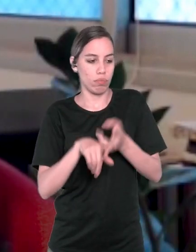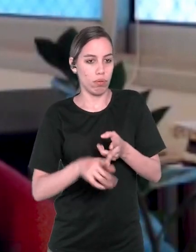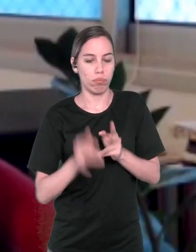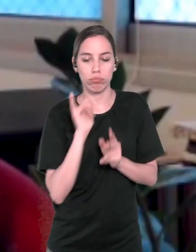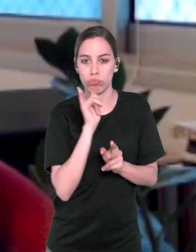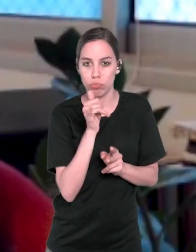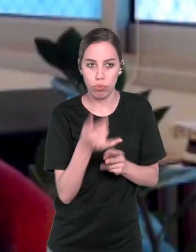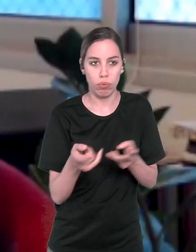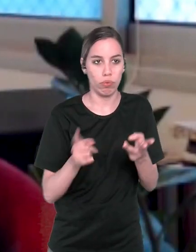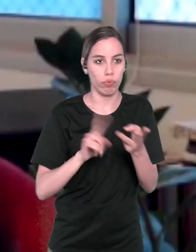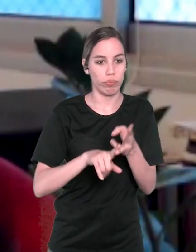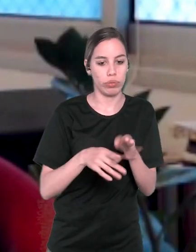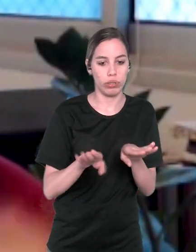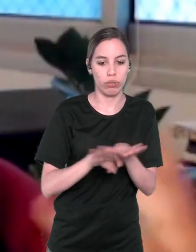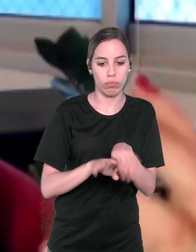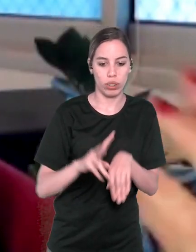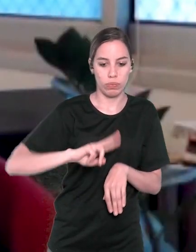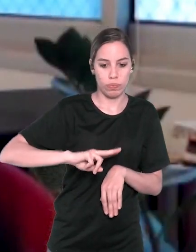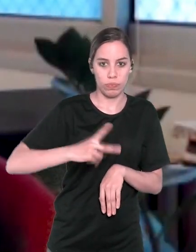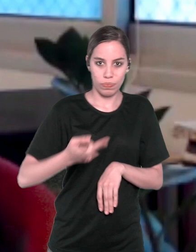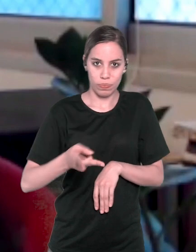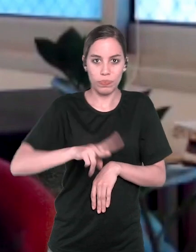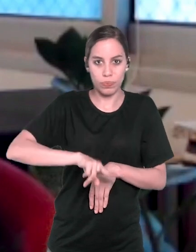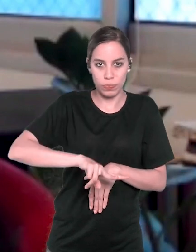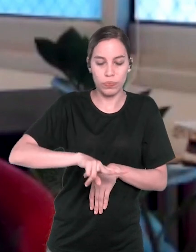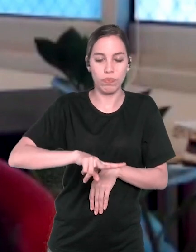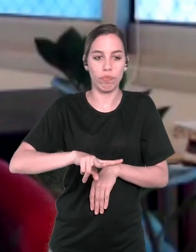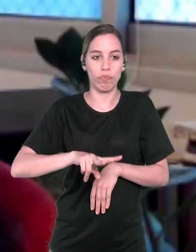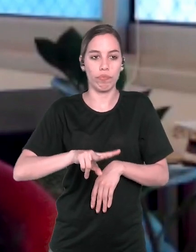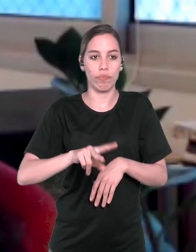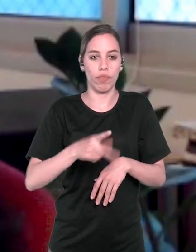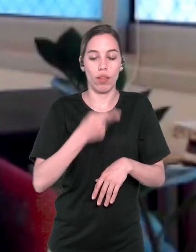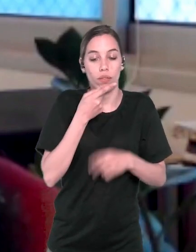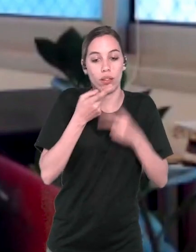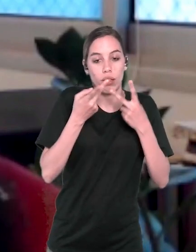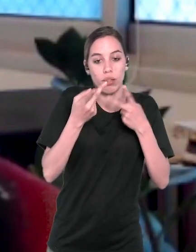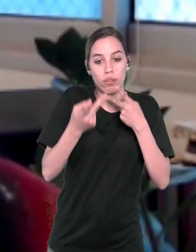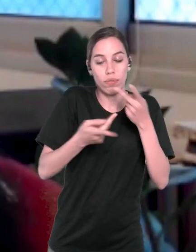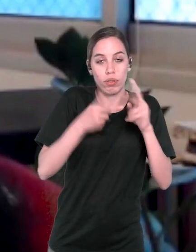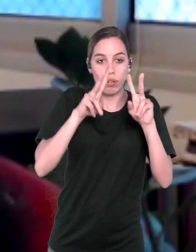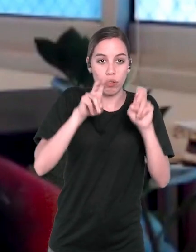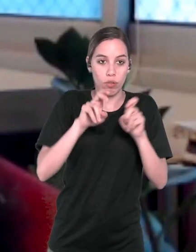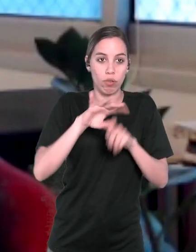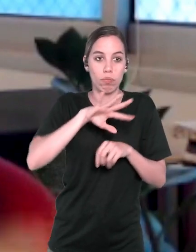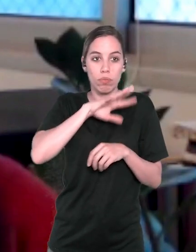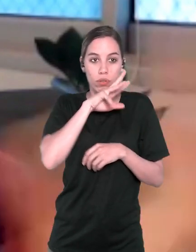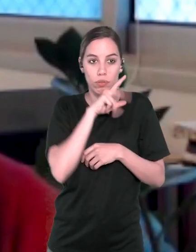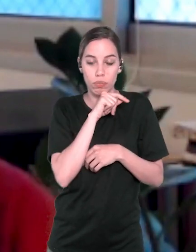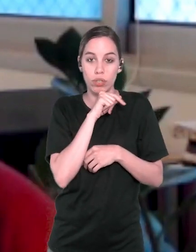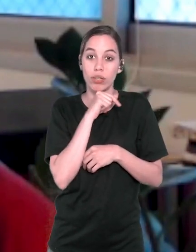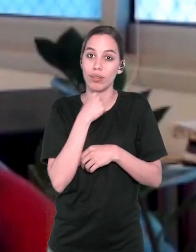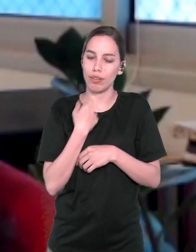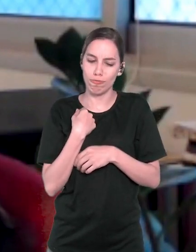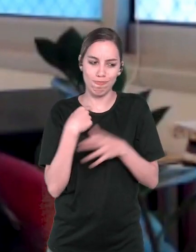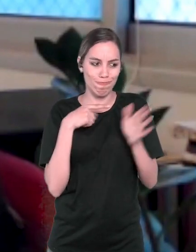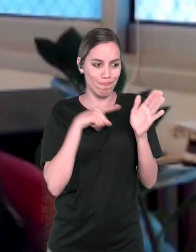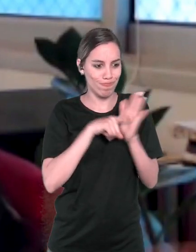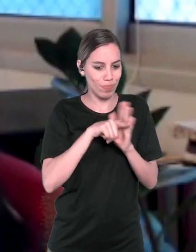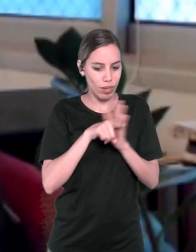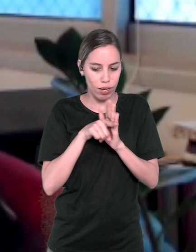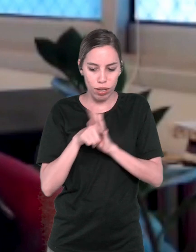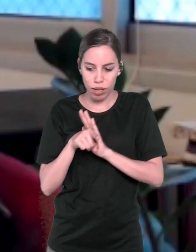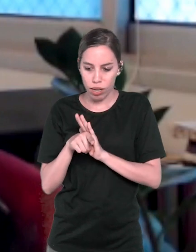narrativas híbridas sobre animais, né, eu acabei por